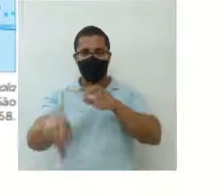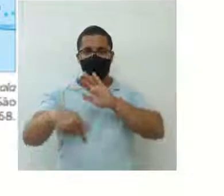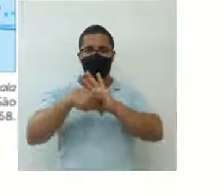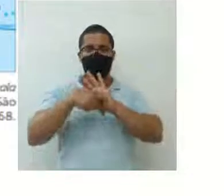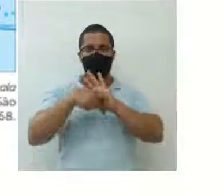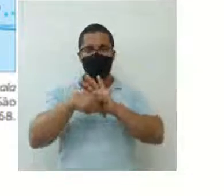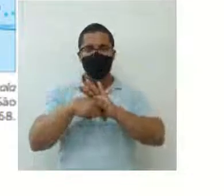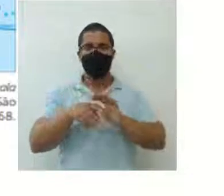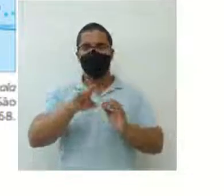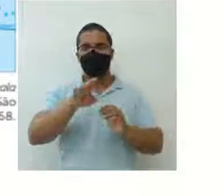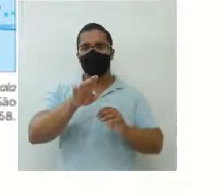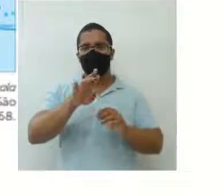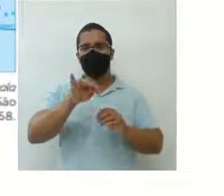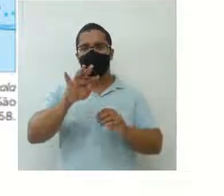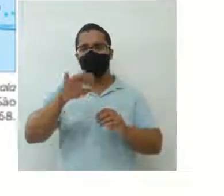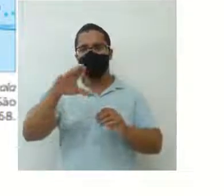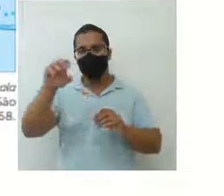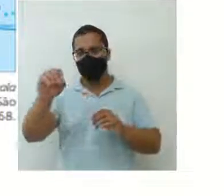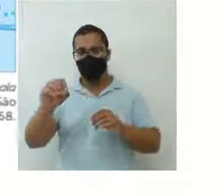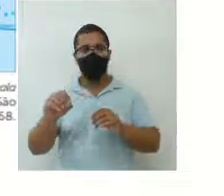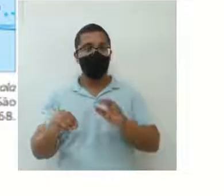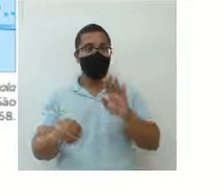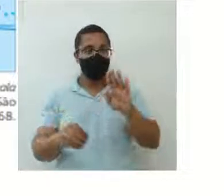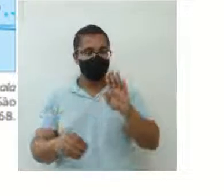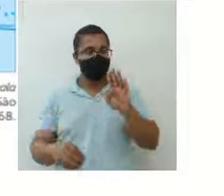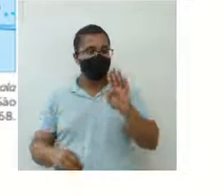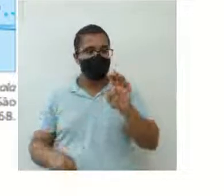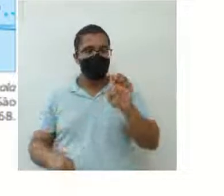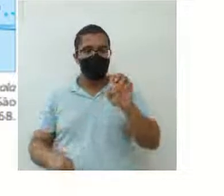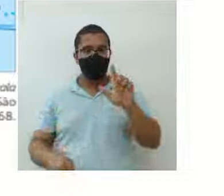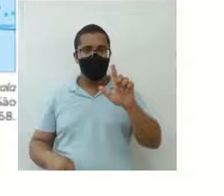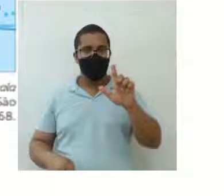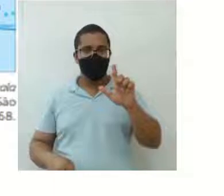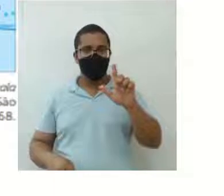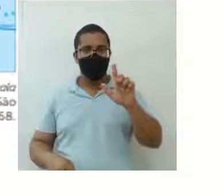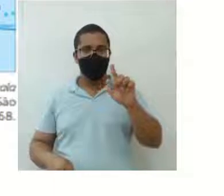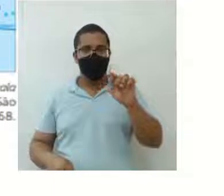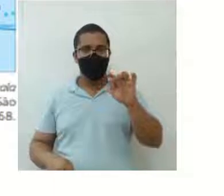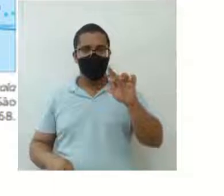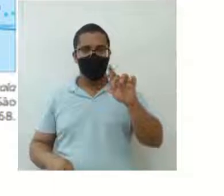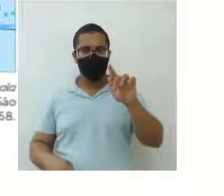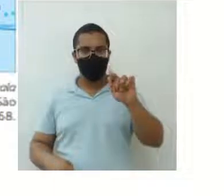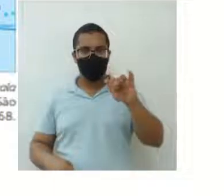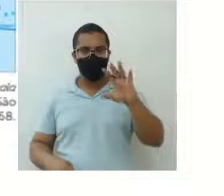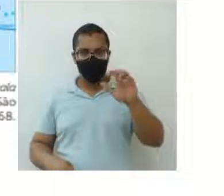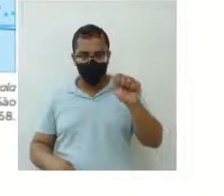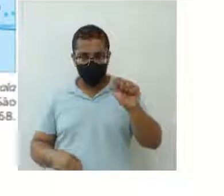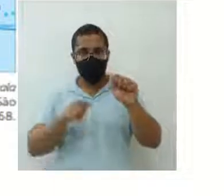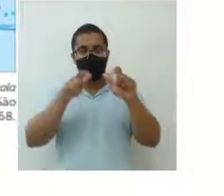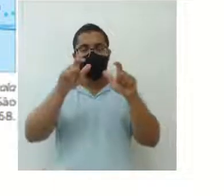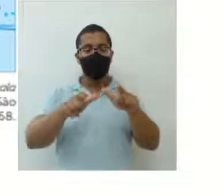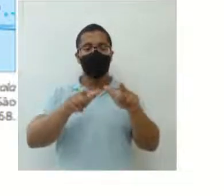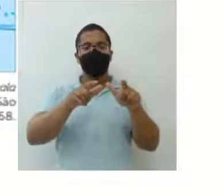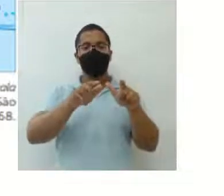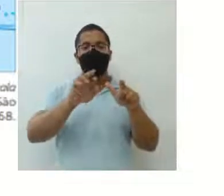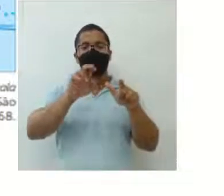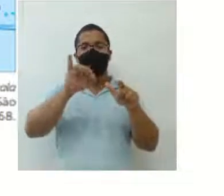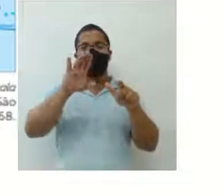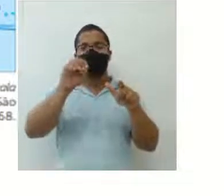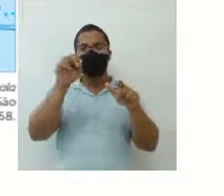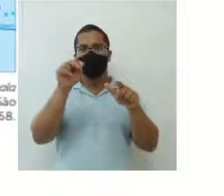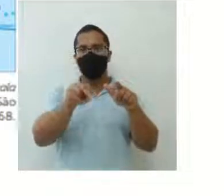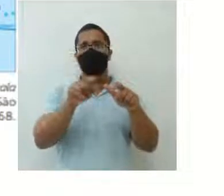né? Canal de Suez. Já a Bélgica explorou a bacia do rio Congo. O rei